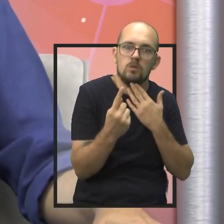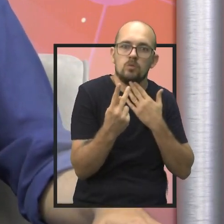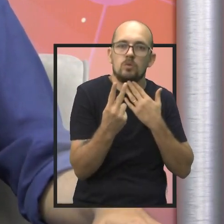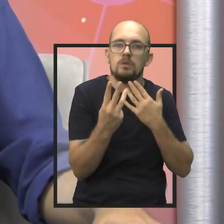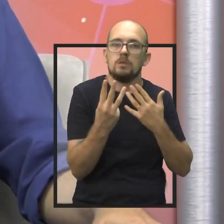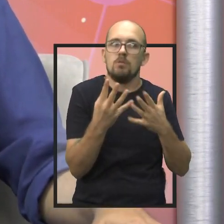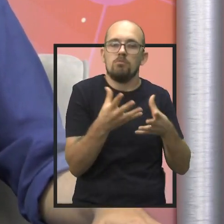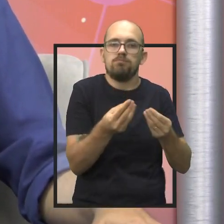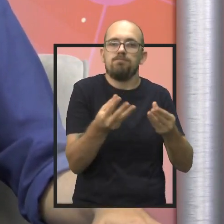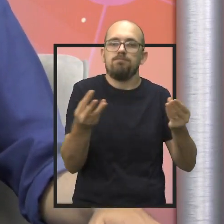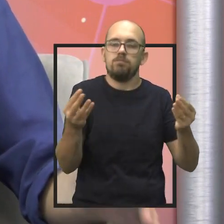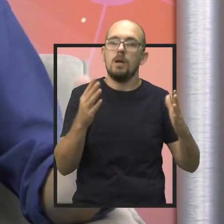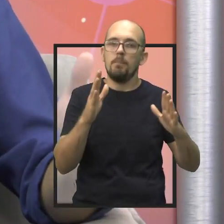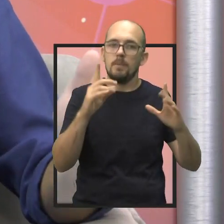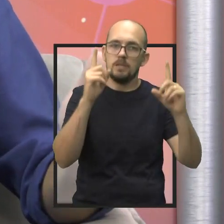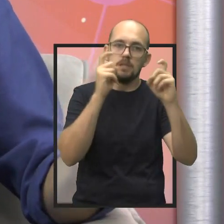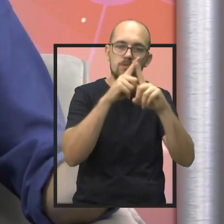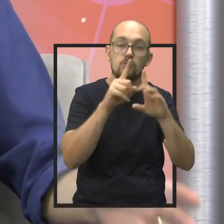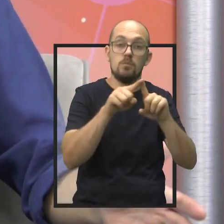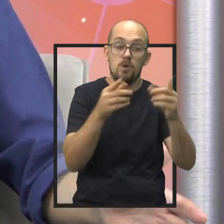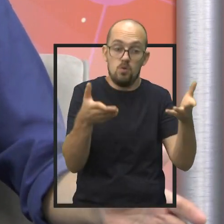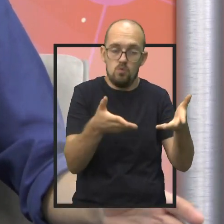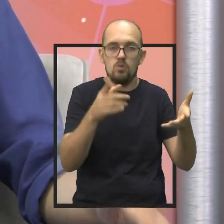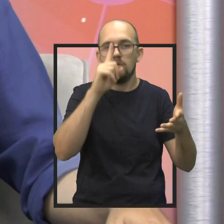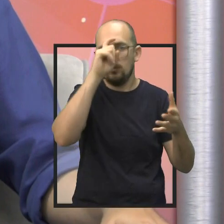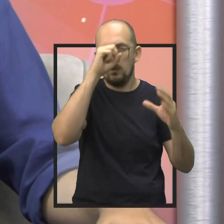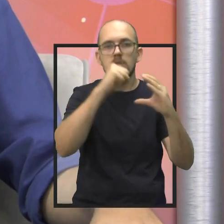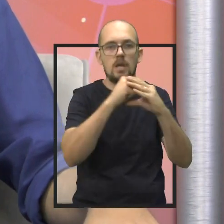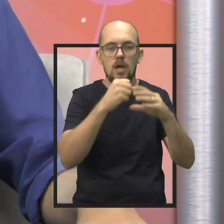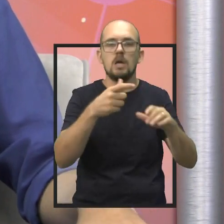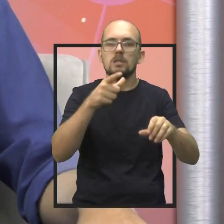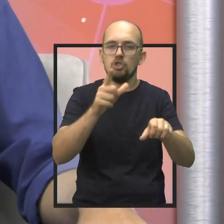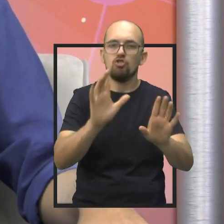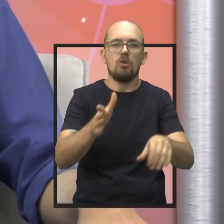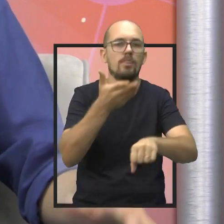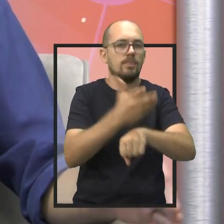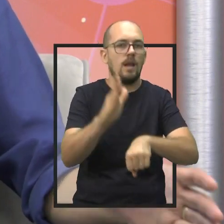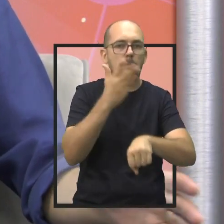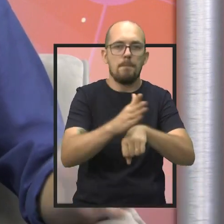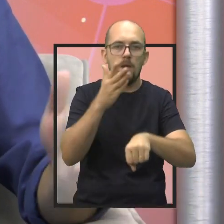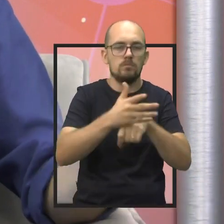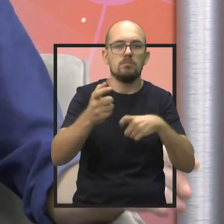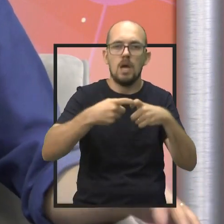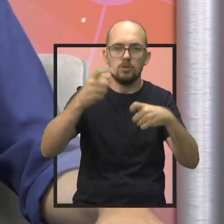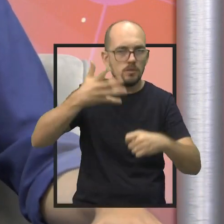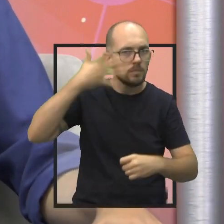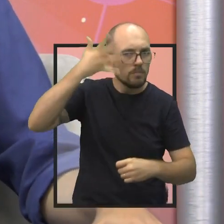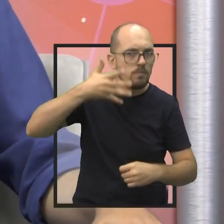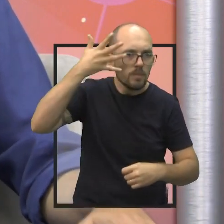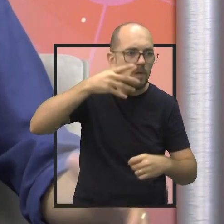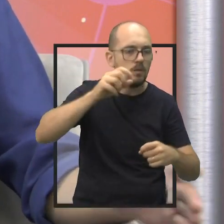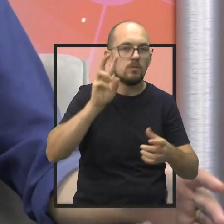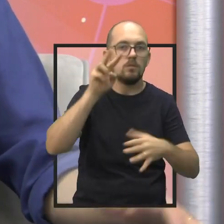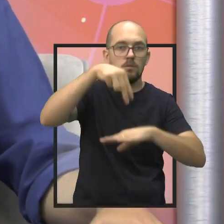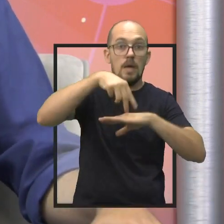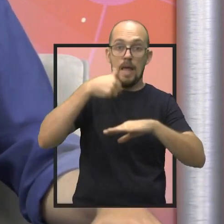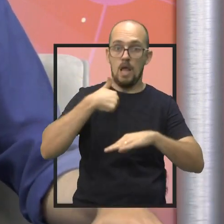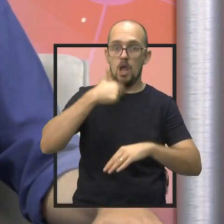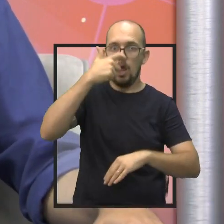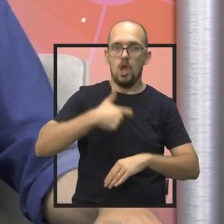Casa tem um fluxograma de atendimento, foi feito um treinamento para os médicos, foi feita uma aula, e eu conversei